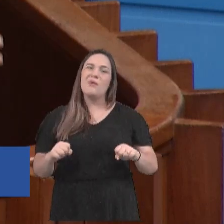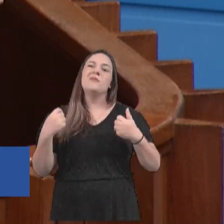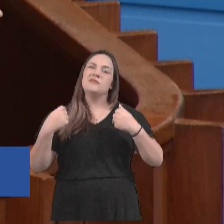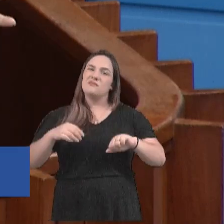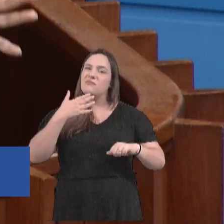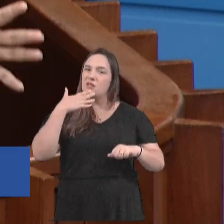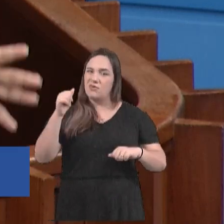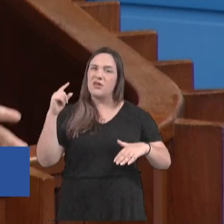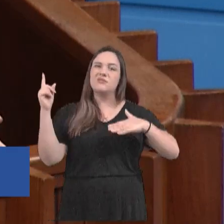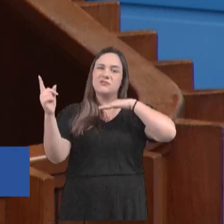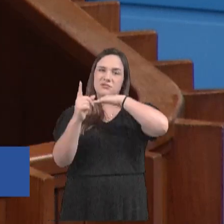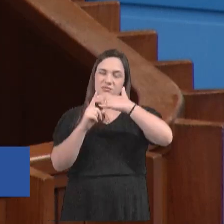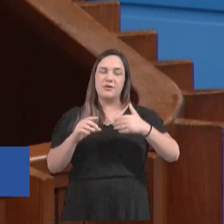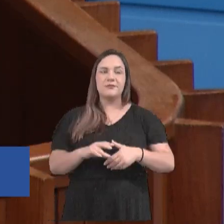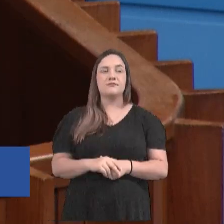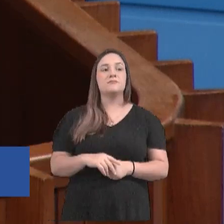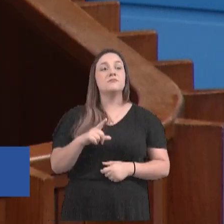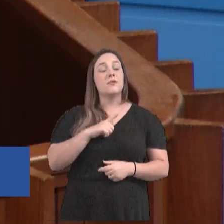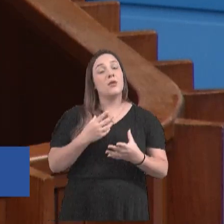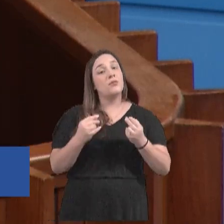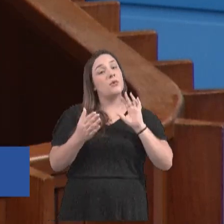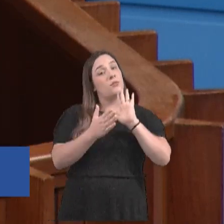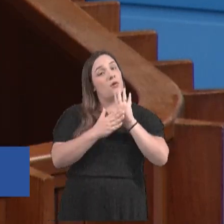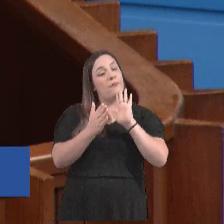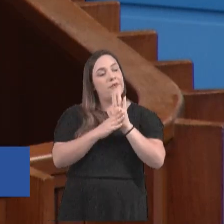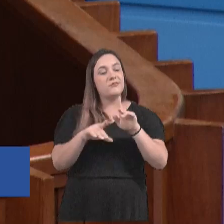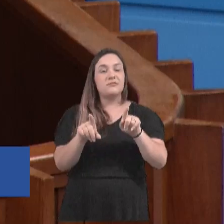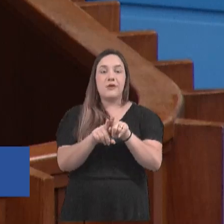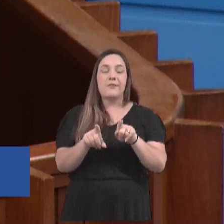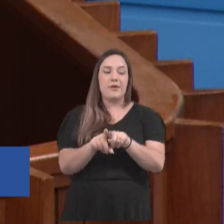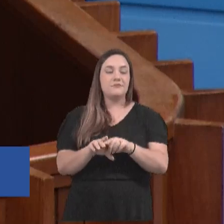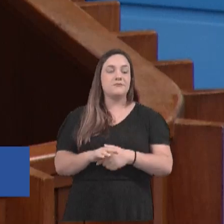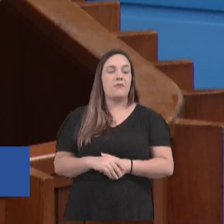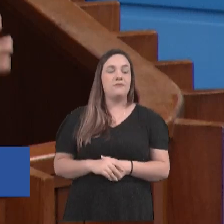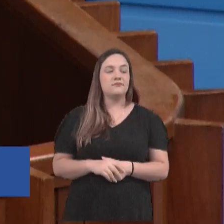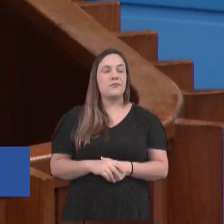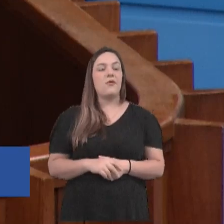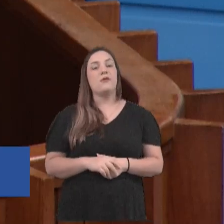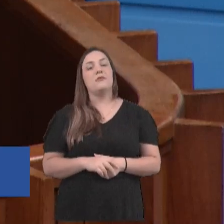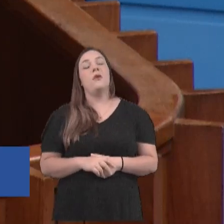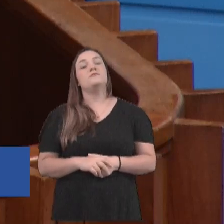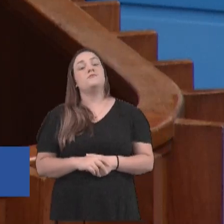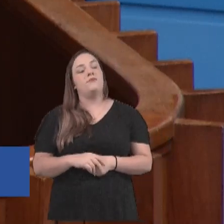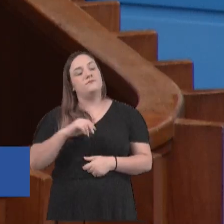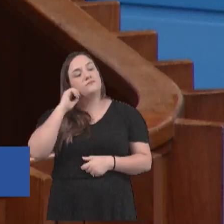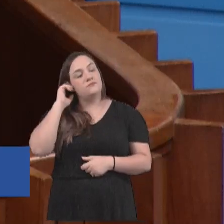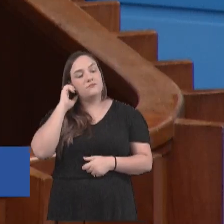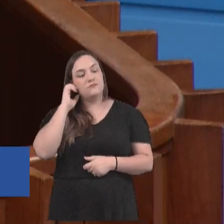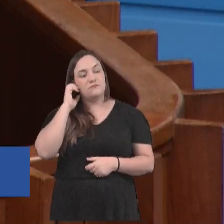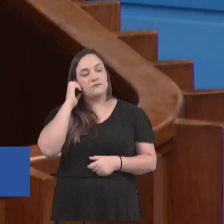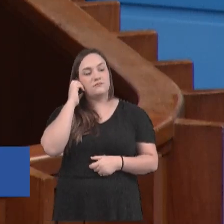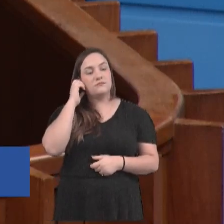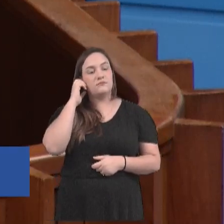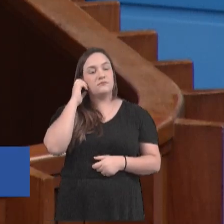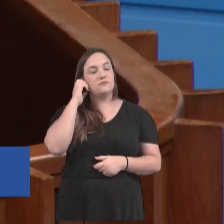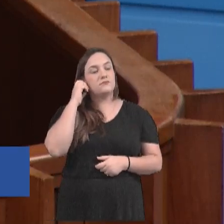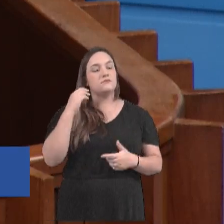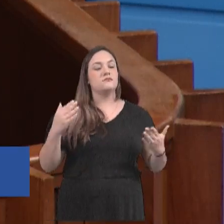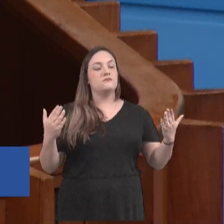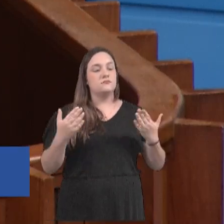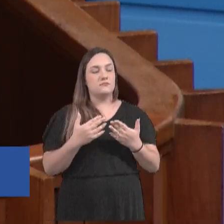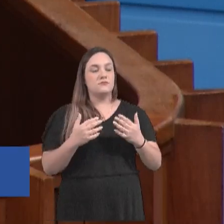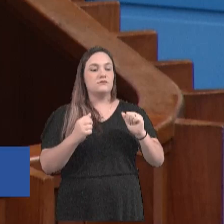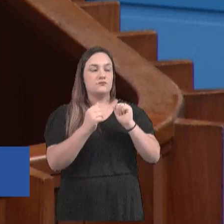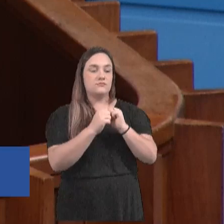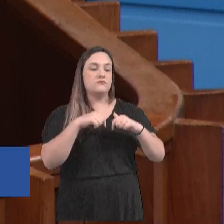sanado. Apresentamos diversas propostas também. E junto com esses trabalhos que nós estamos fazendo ao longo